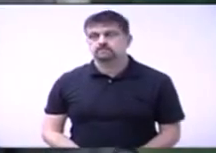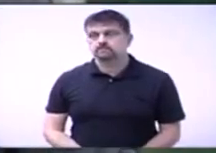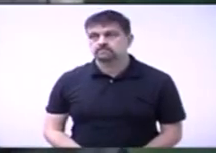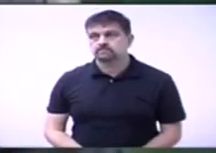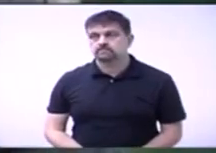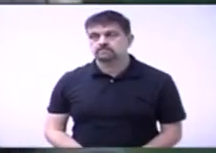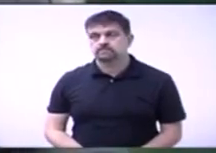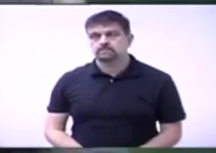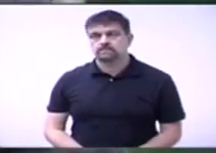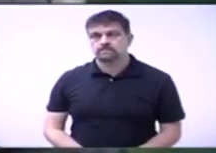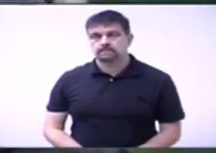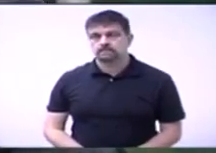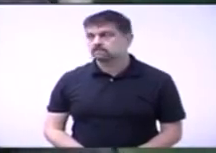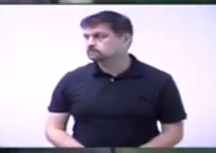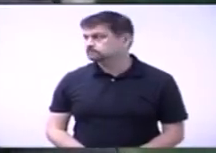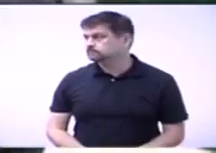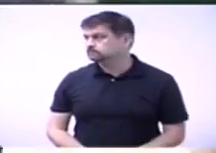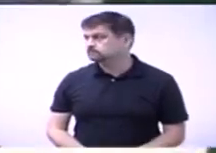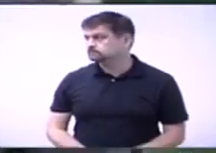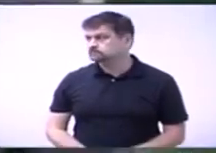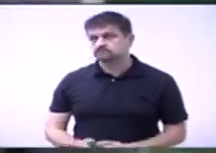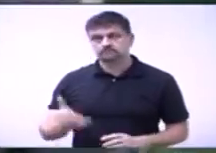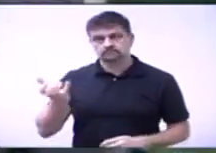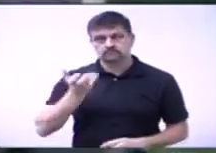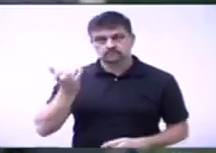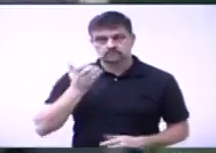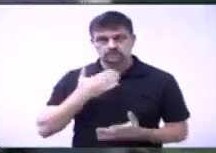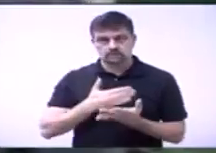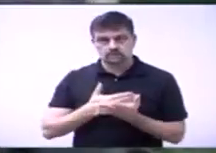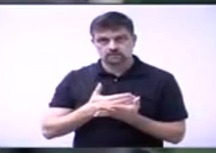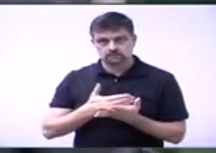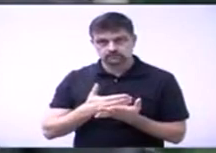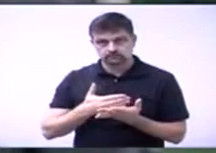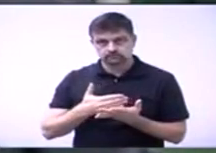Obrigado. Quero iniciar aqui com o meu